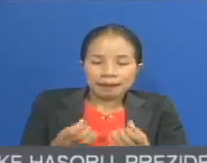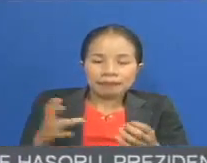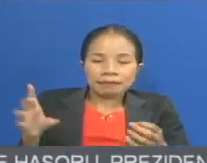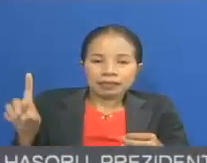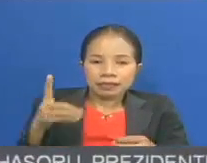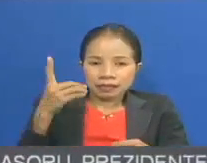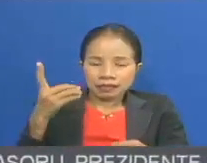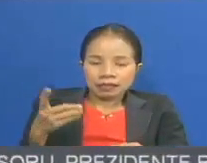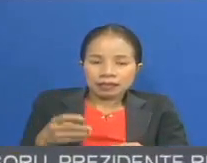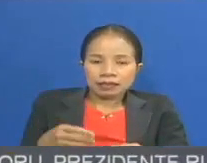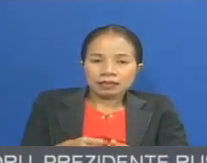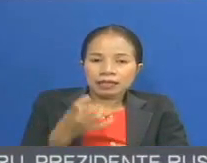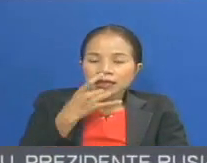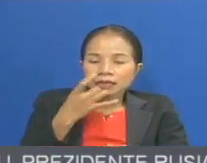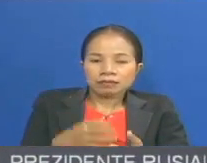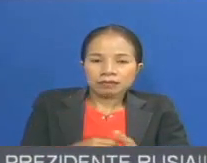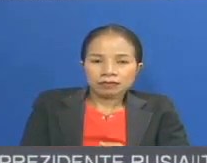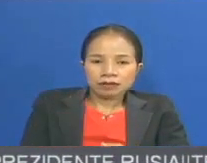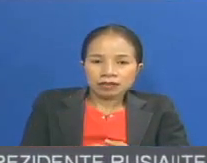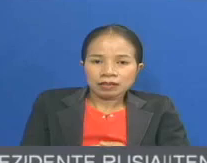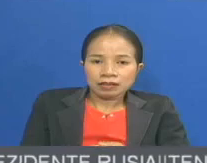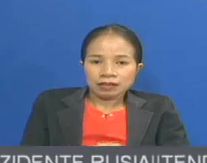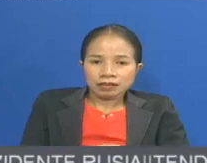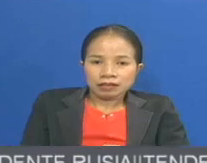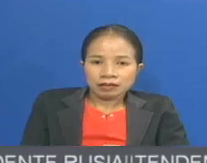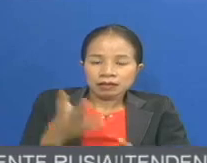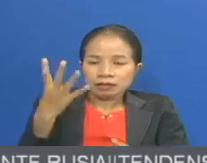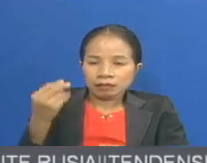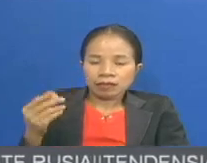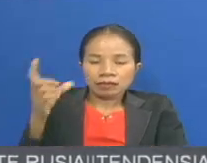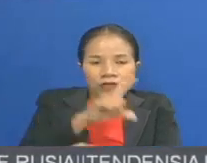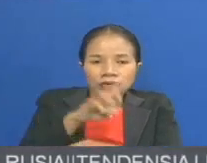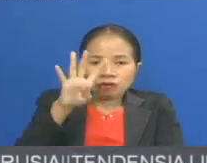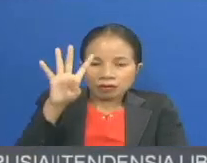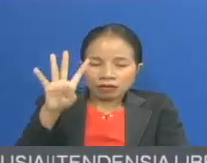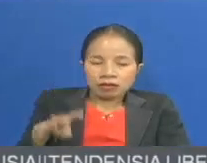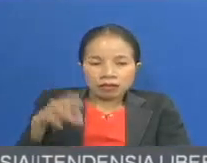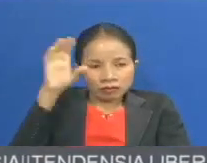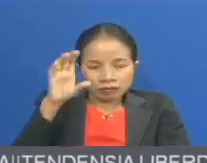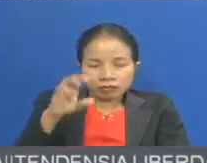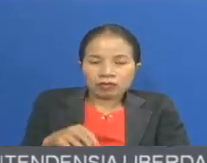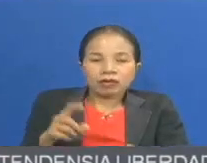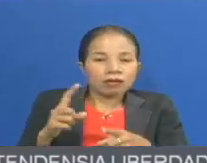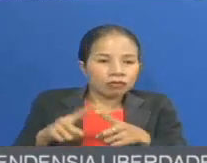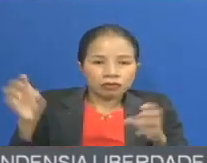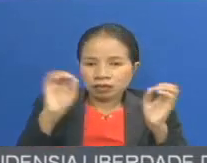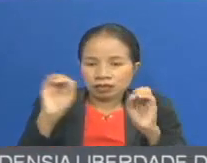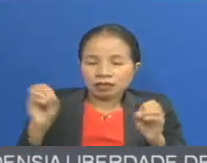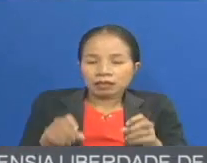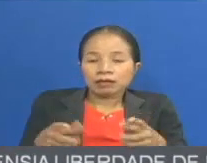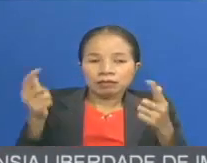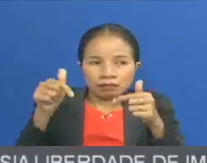Ai mate loronhaton. Loronhaton. Loronhaton ai se la laka. Agora mai hein buka yeve loja cherne la hoto tin cher mai hene. Mai